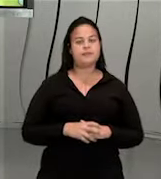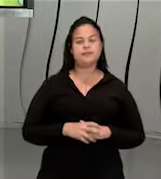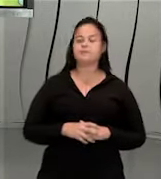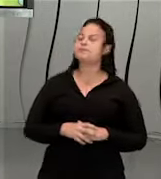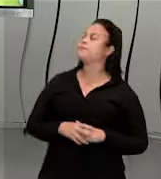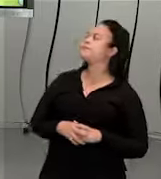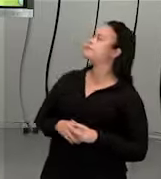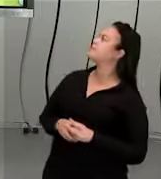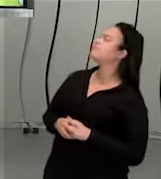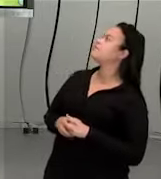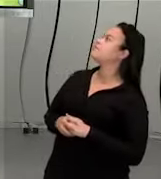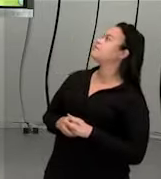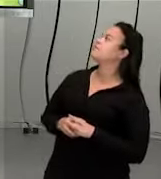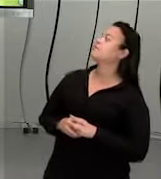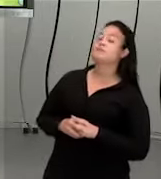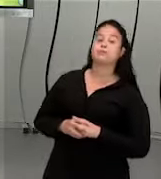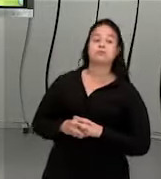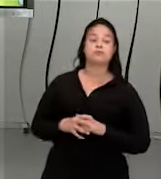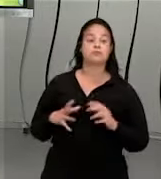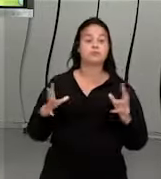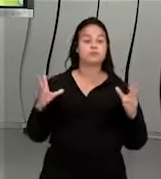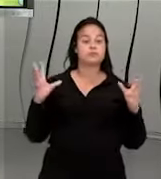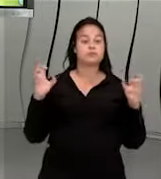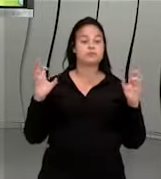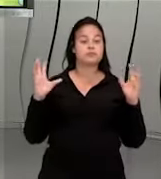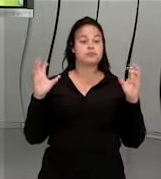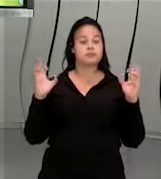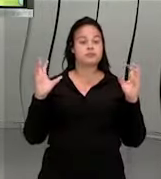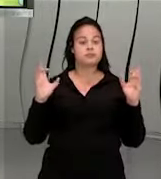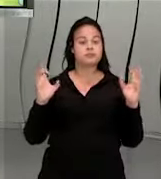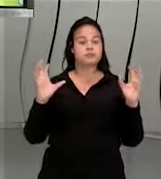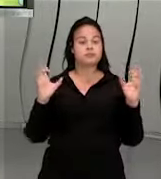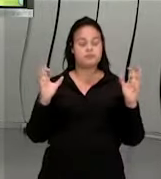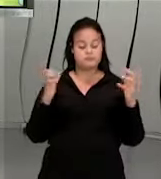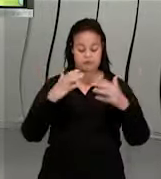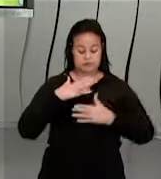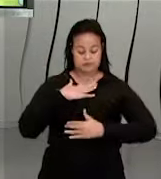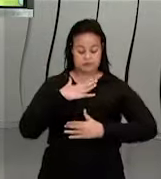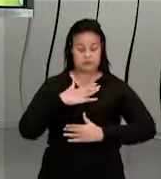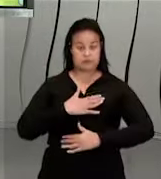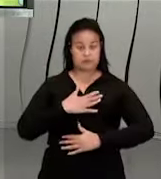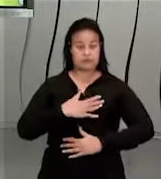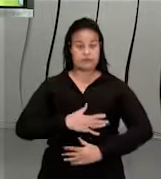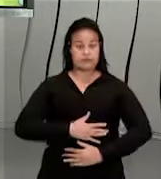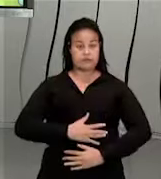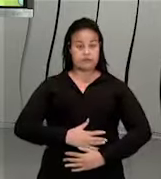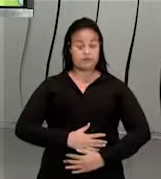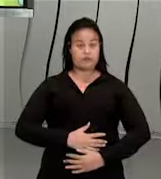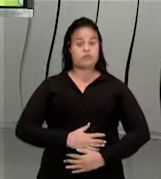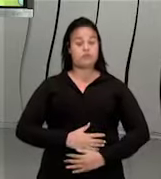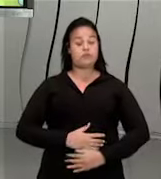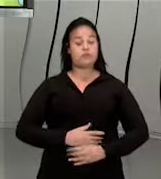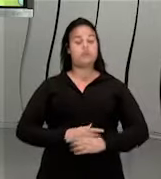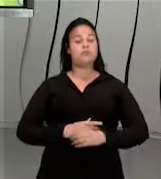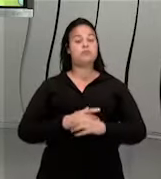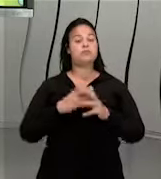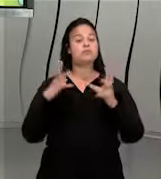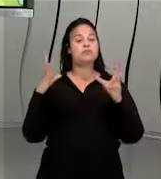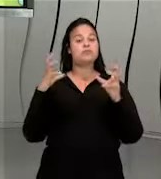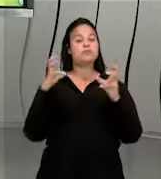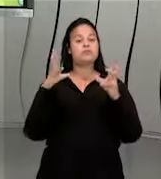As articulações. As articulações são regiões do nosso corpo de encontro dos